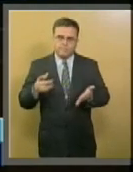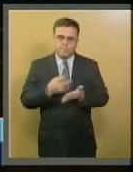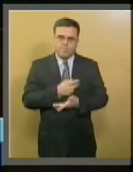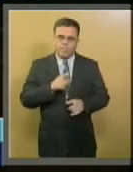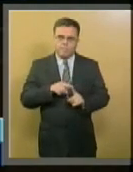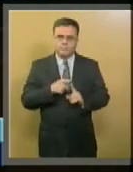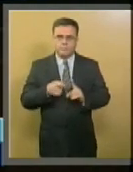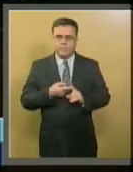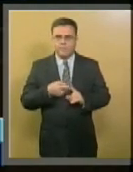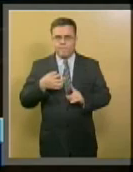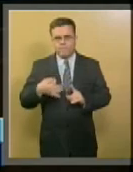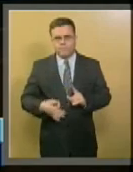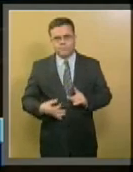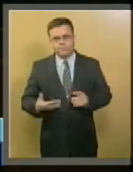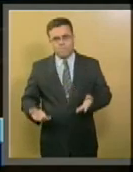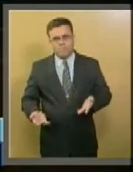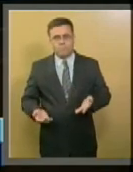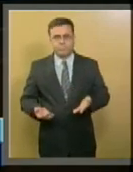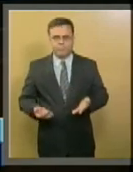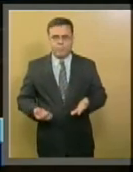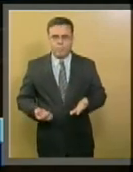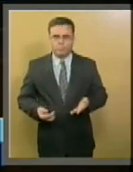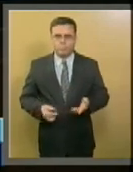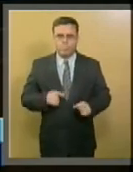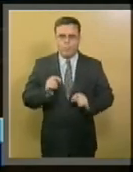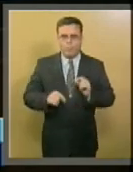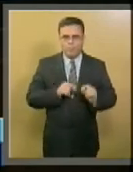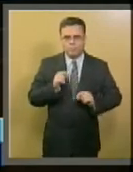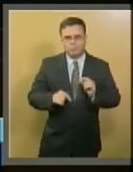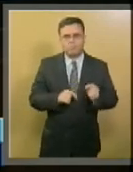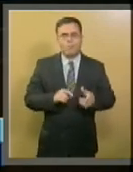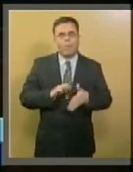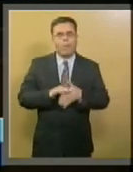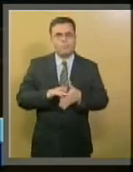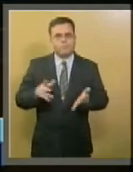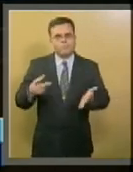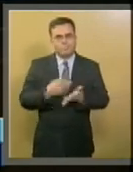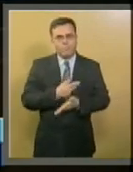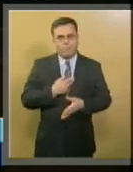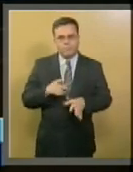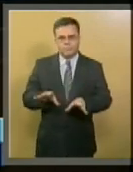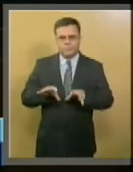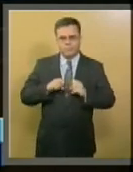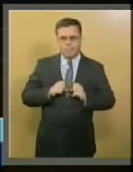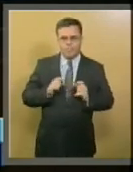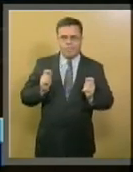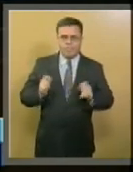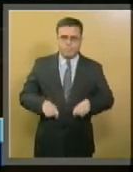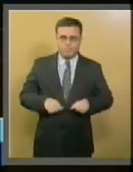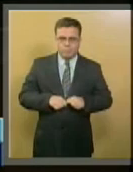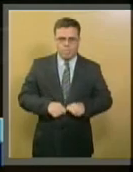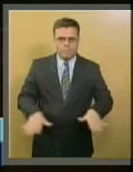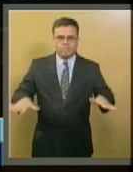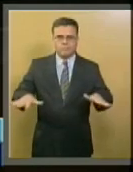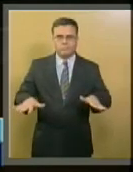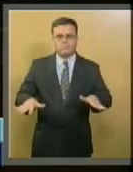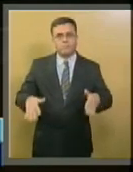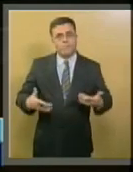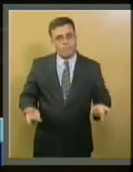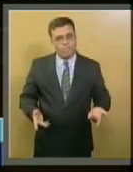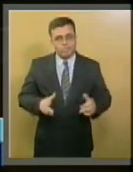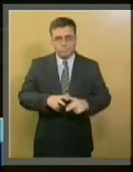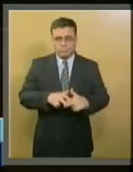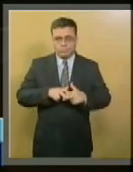A iniciativa quer reduzir também as zoonoses, doenças que os animais são hospedeiros ou que são transmitidas para o homem. Com